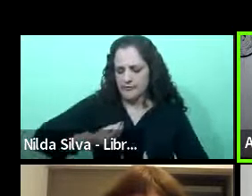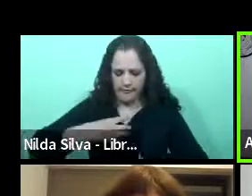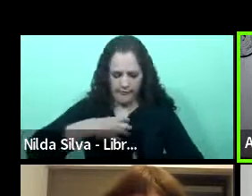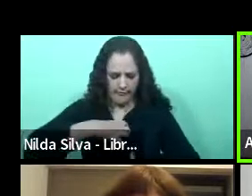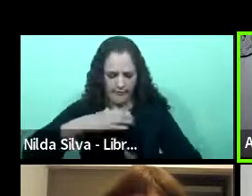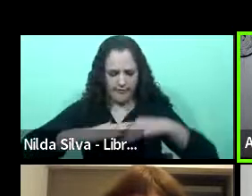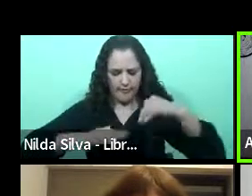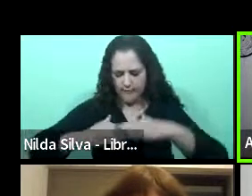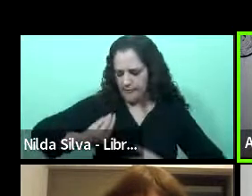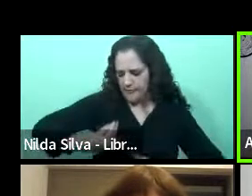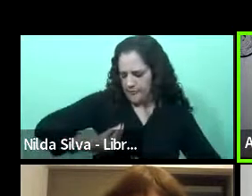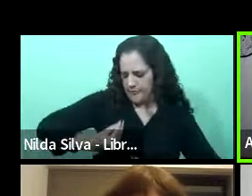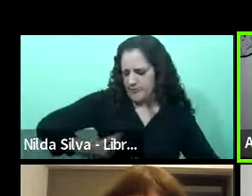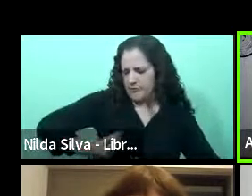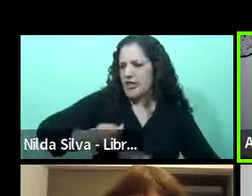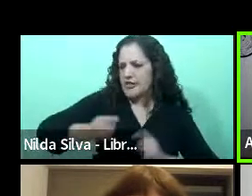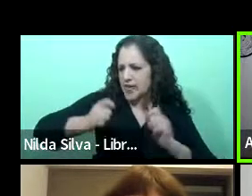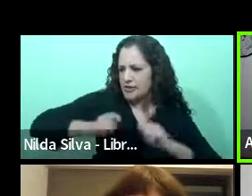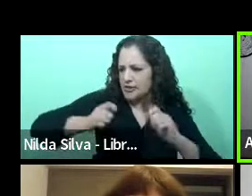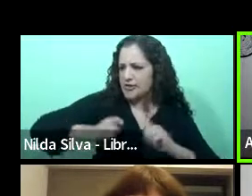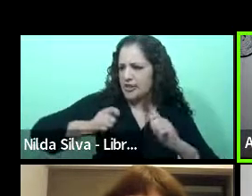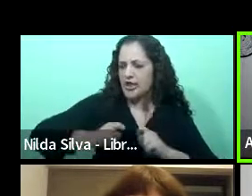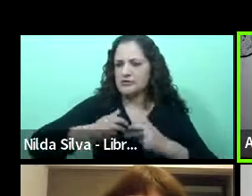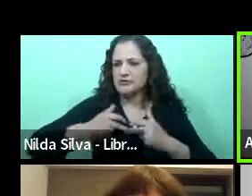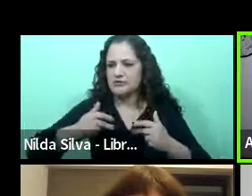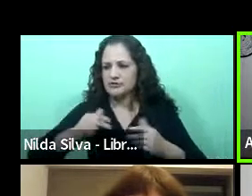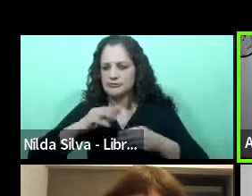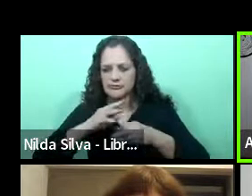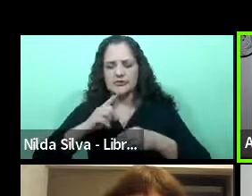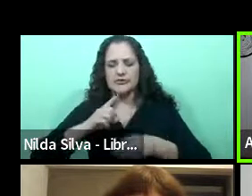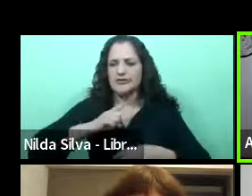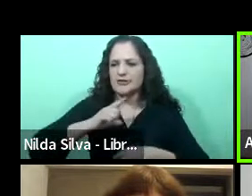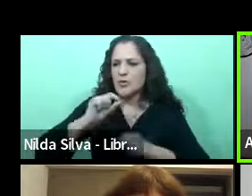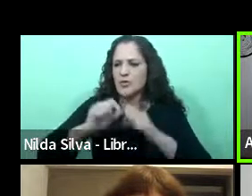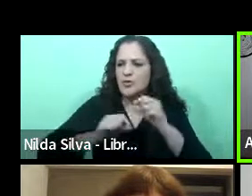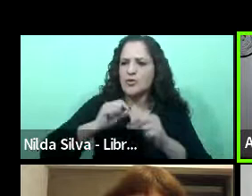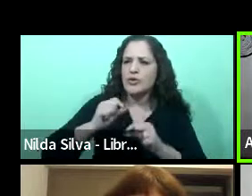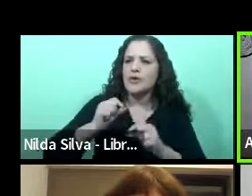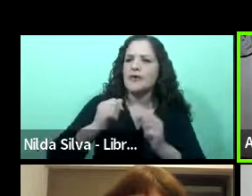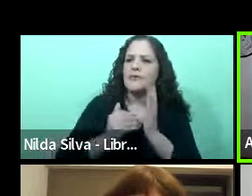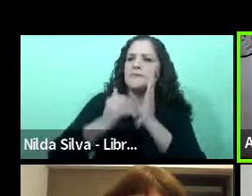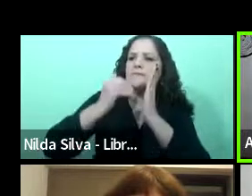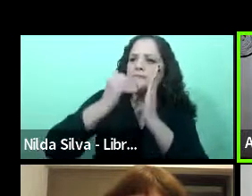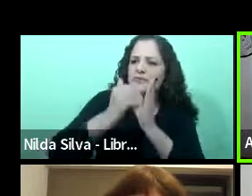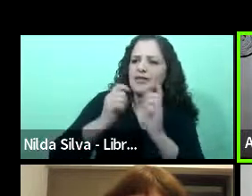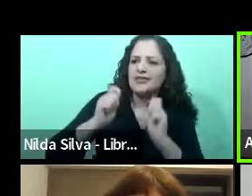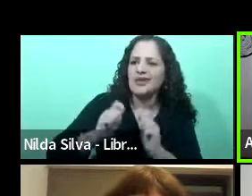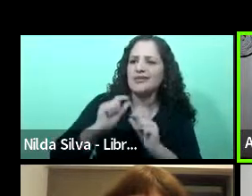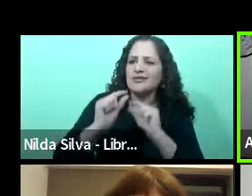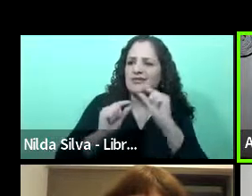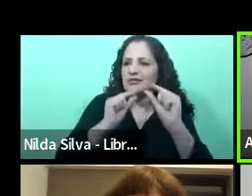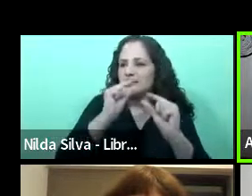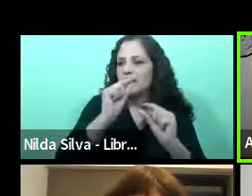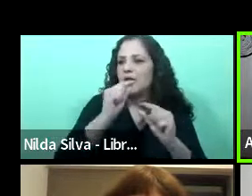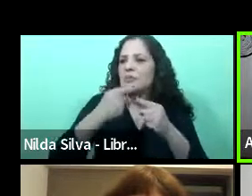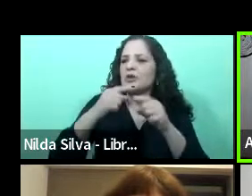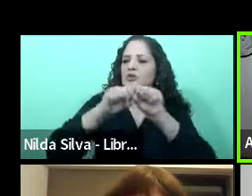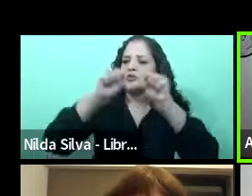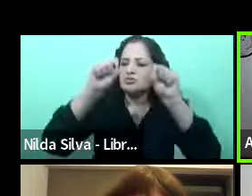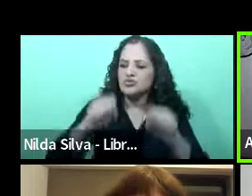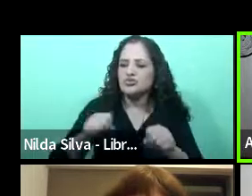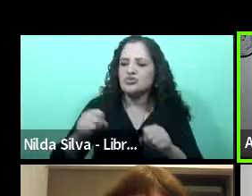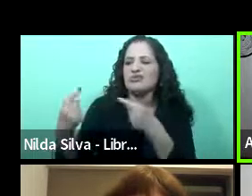fazer e viver, que são possíveis e, ademais, existem apesar do sistema, desafiando,